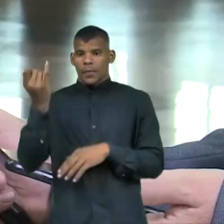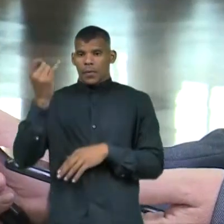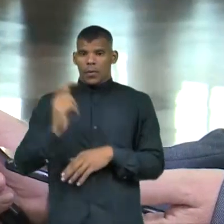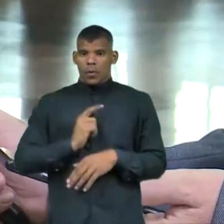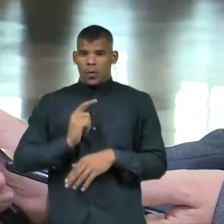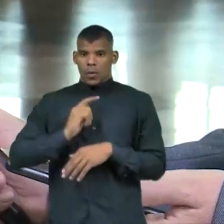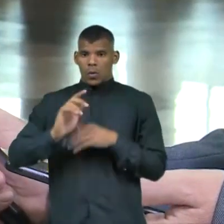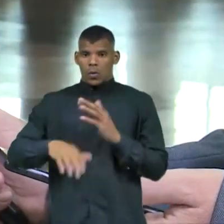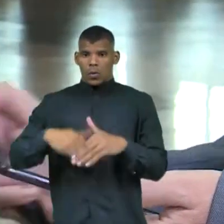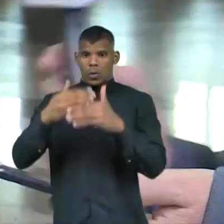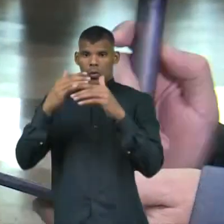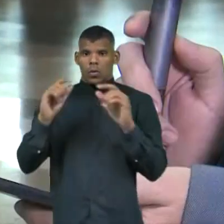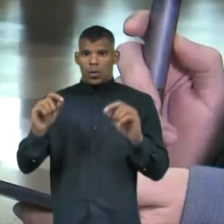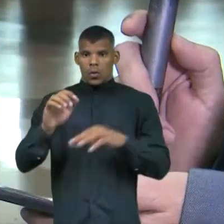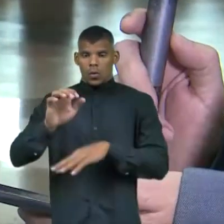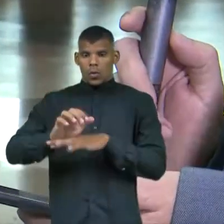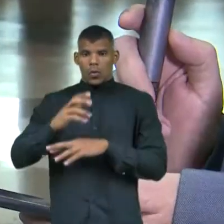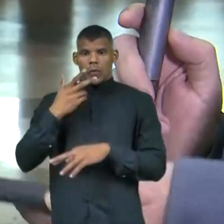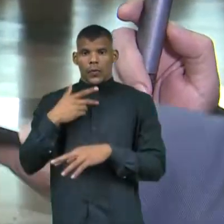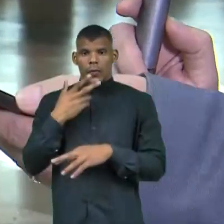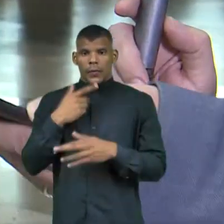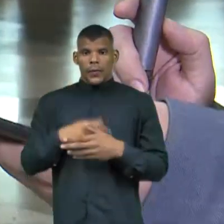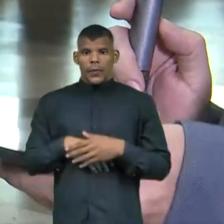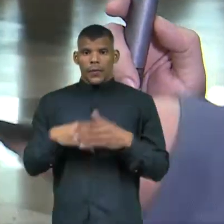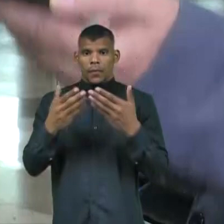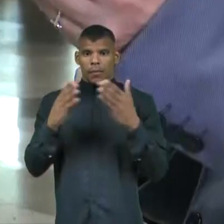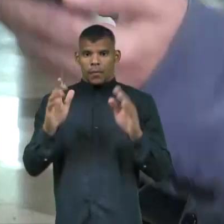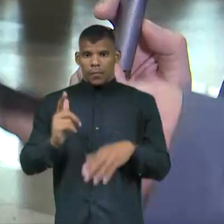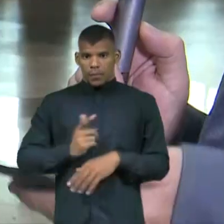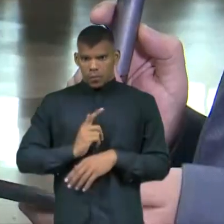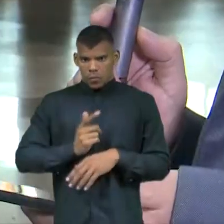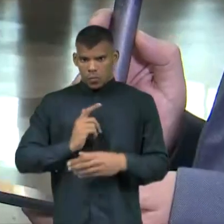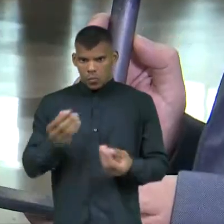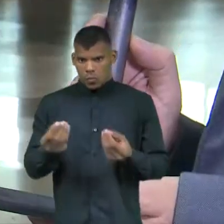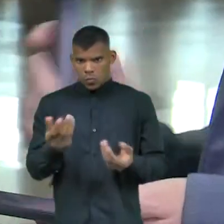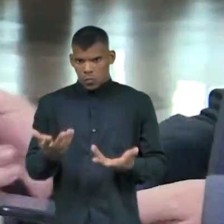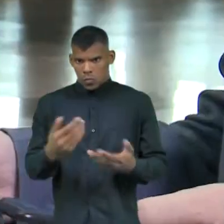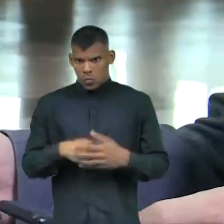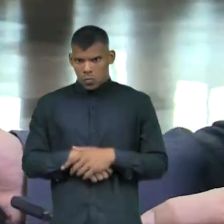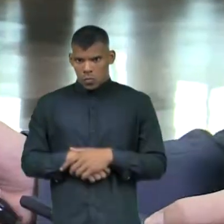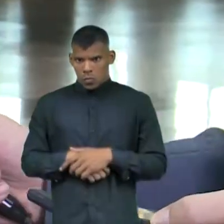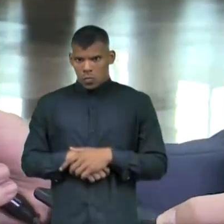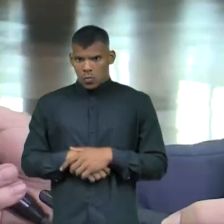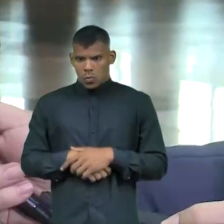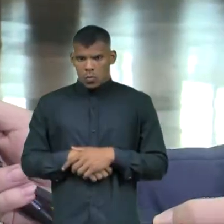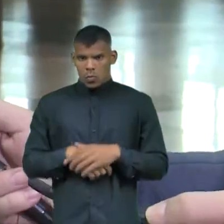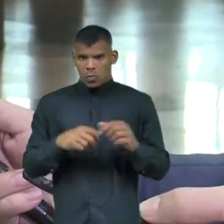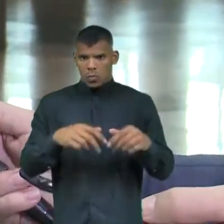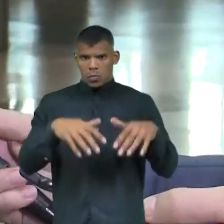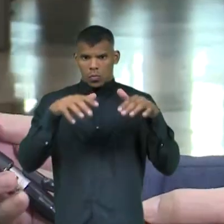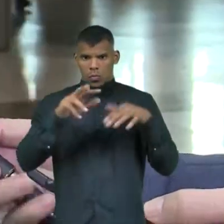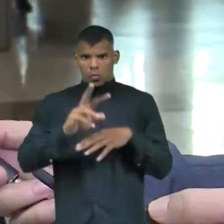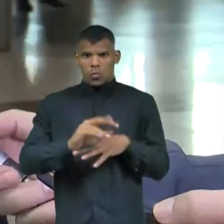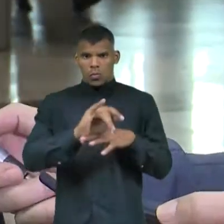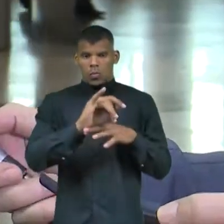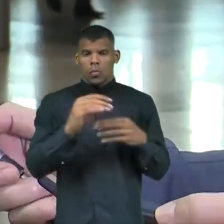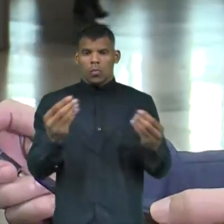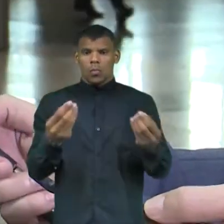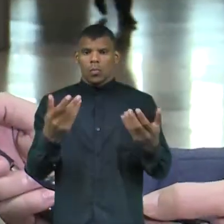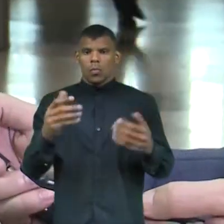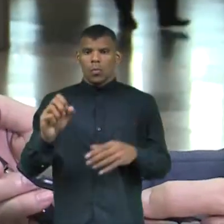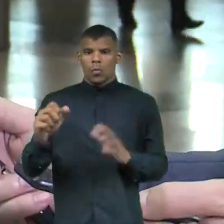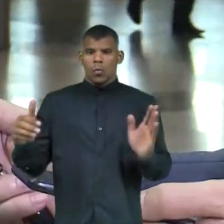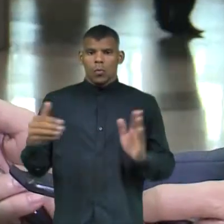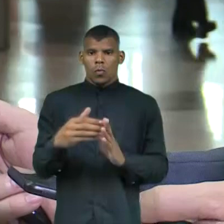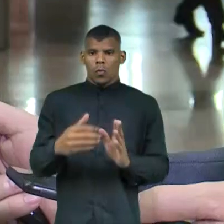do estado do Ceará. O debate está aberto, como é que faz? É só chegar lá e ir para o auditório, professor? É só chegar lá e, de 8 ao meio-dia,